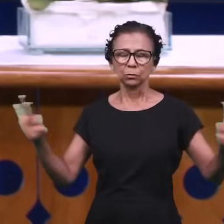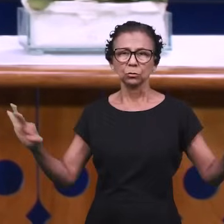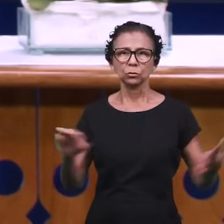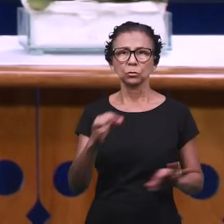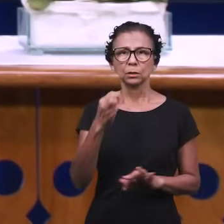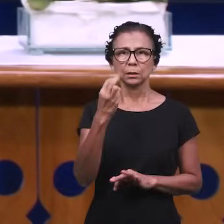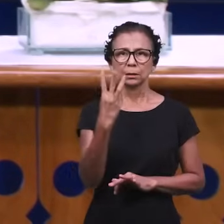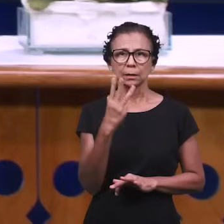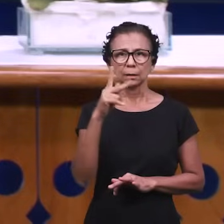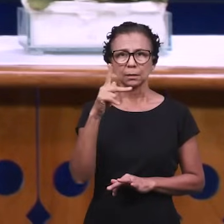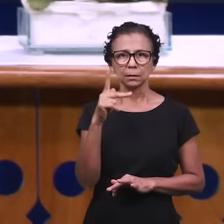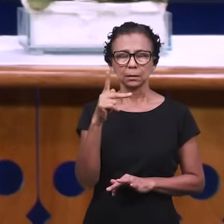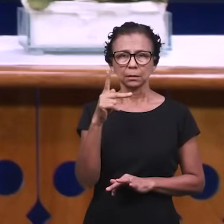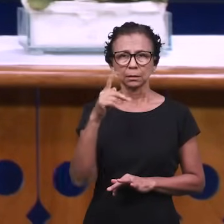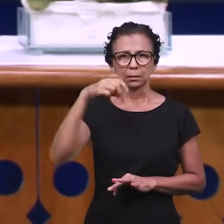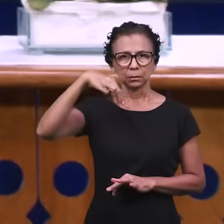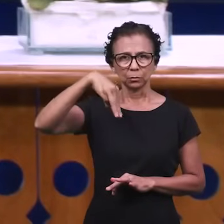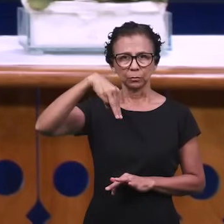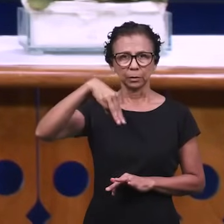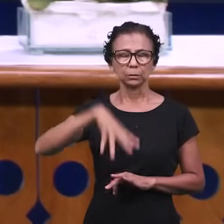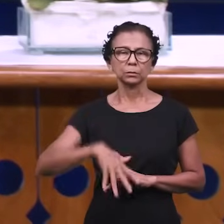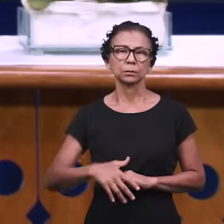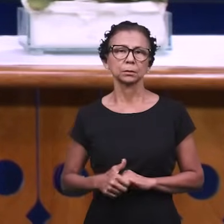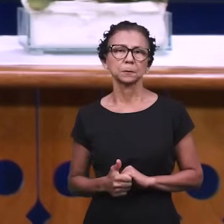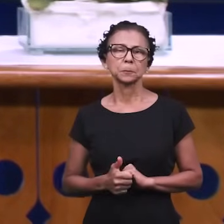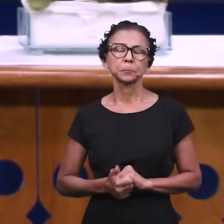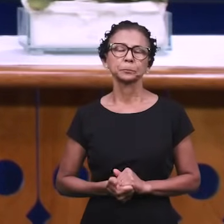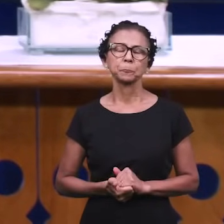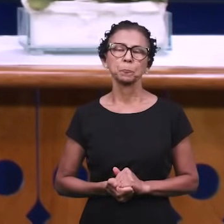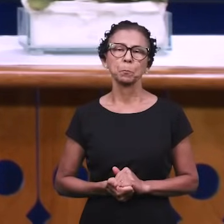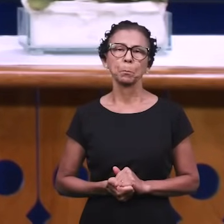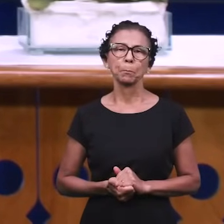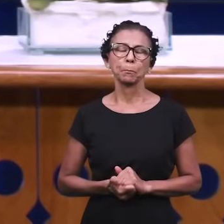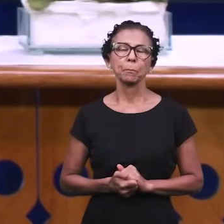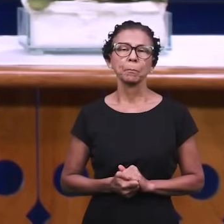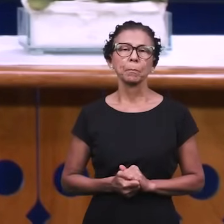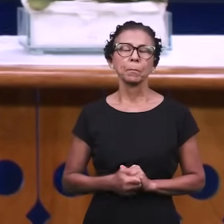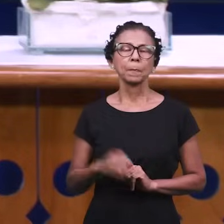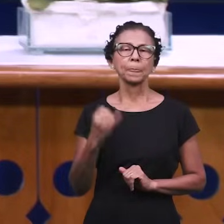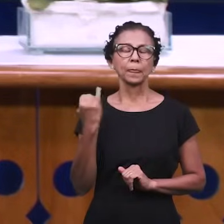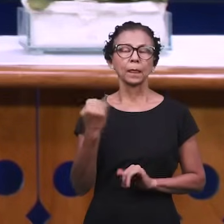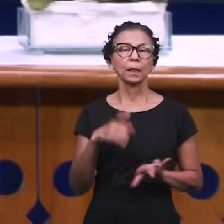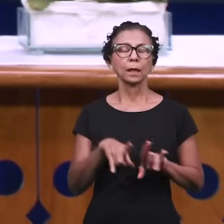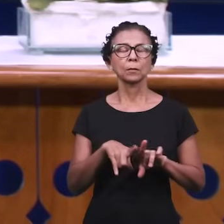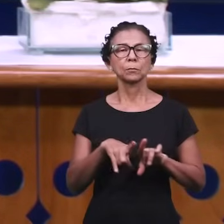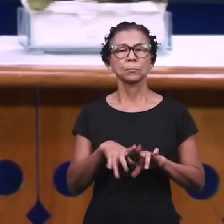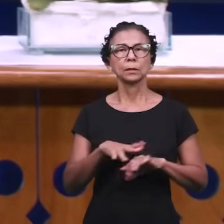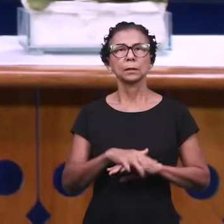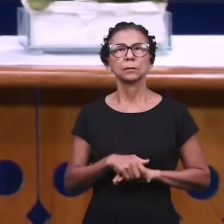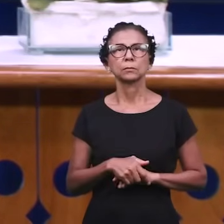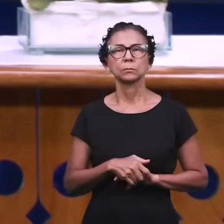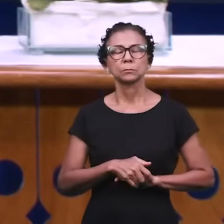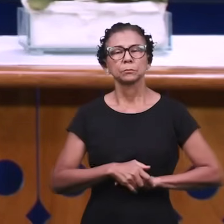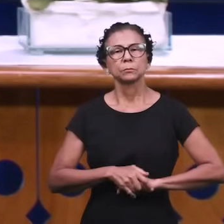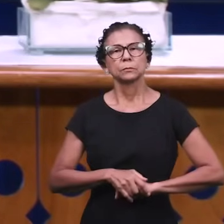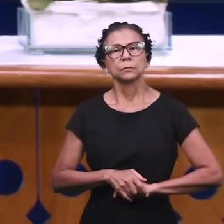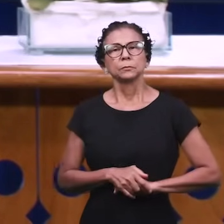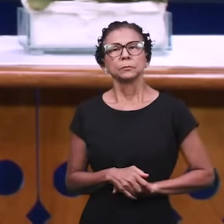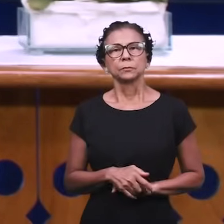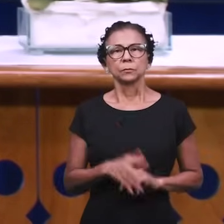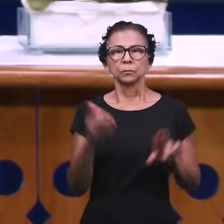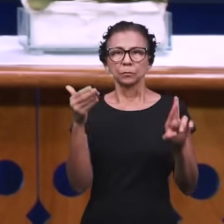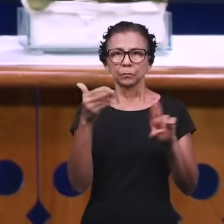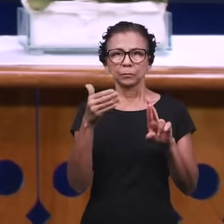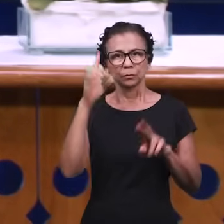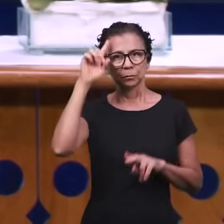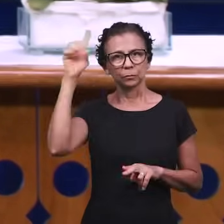se podia caminhar. E outro detalhe muito importante é que o dia bíblico, nós